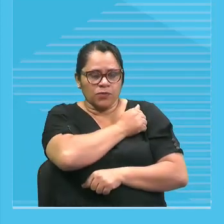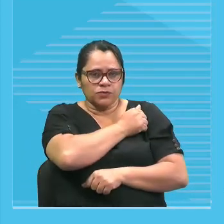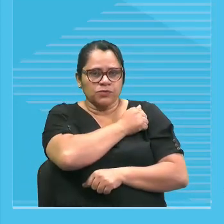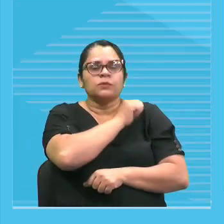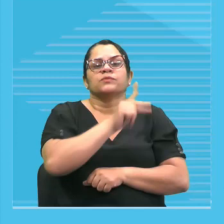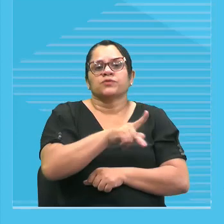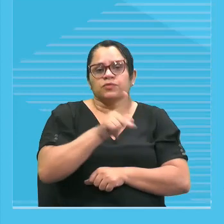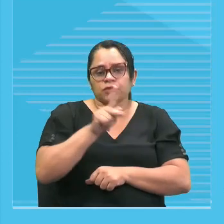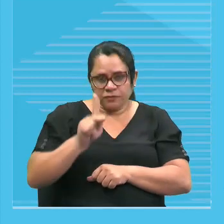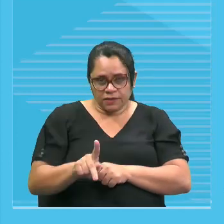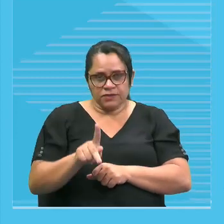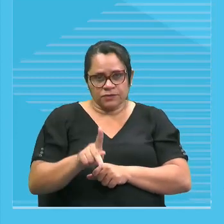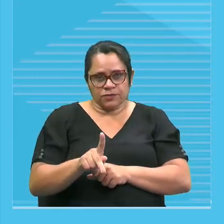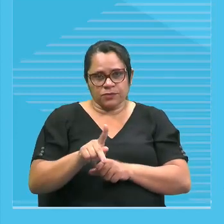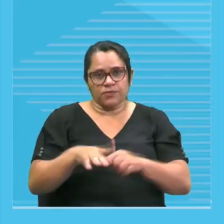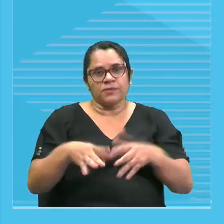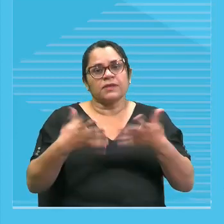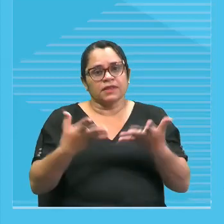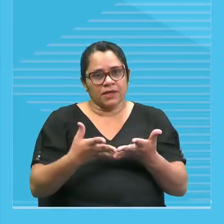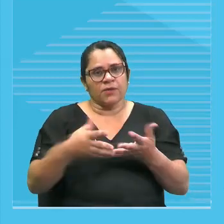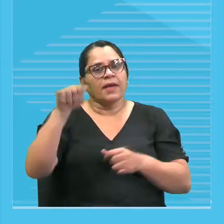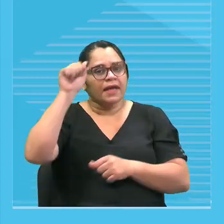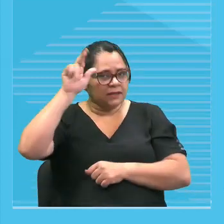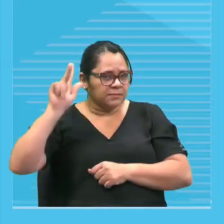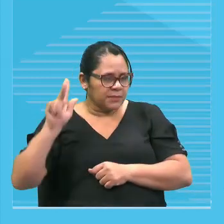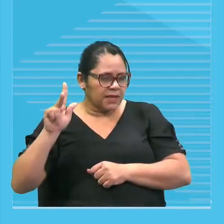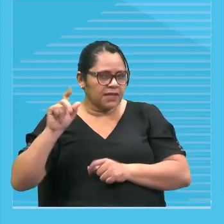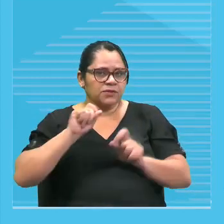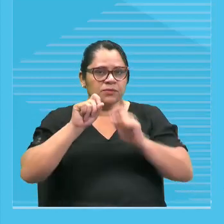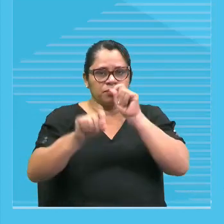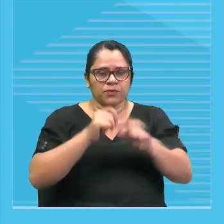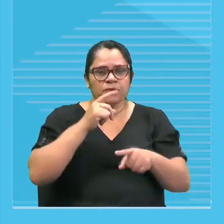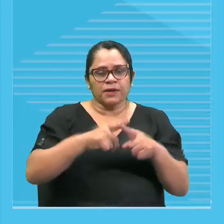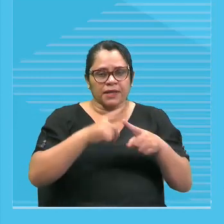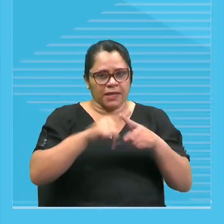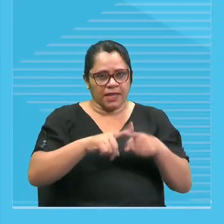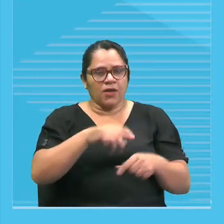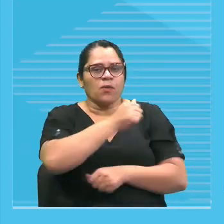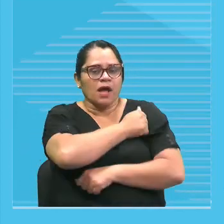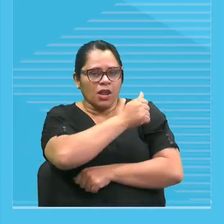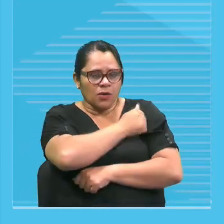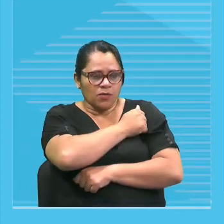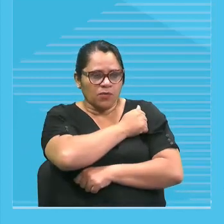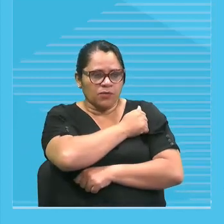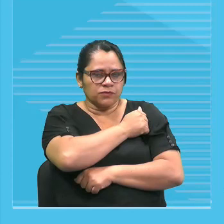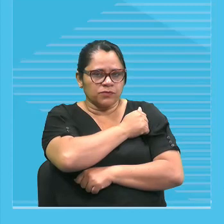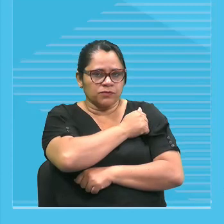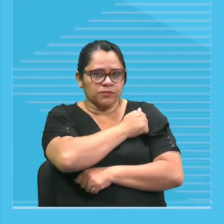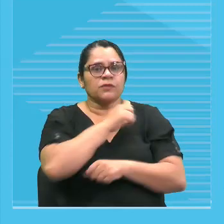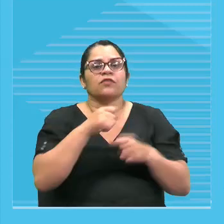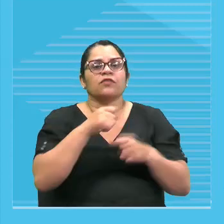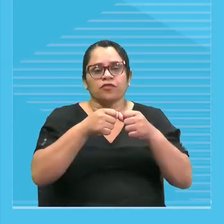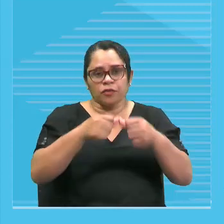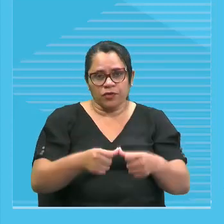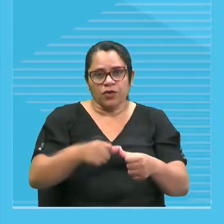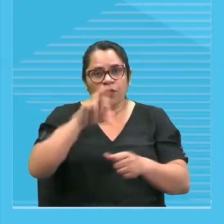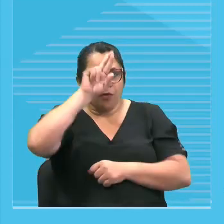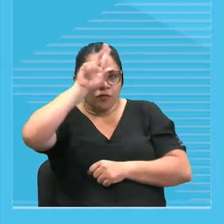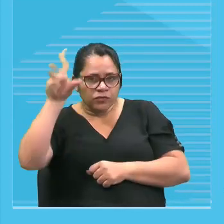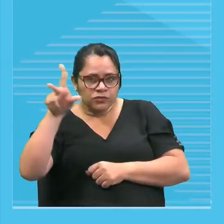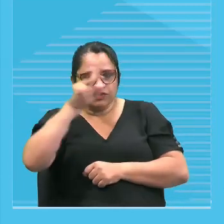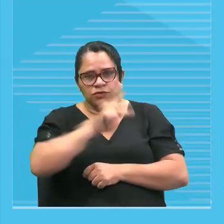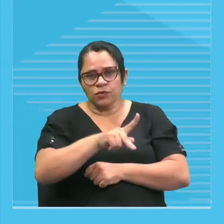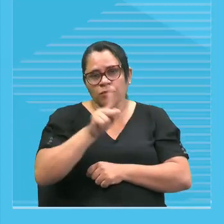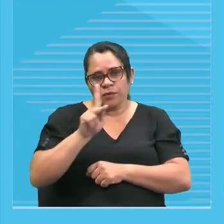um aluno do Goia e uma aluna aplicado né porque ele chegou aí a ser confundido com o